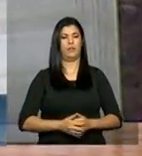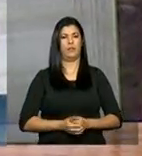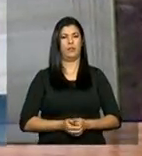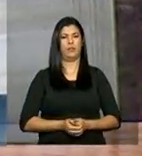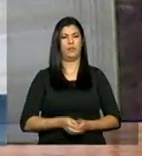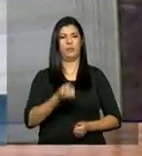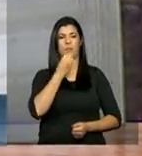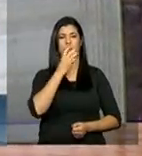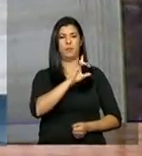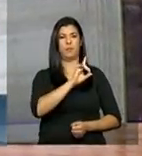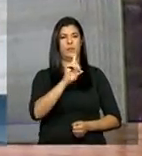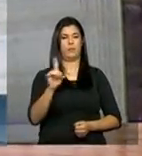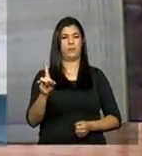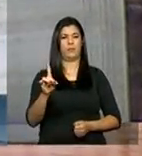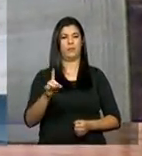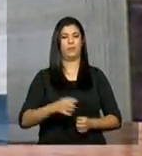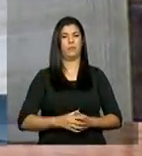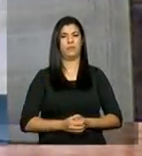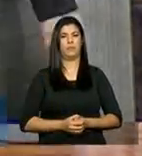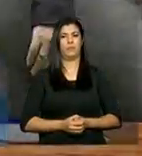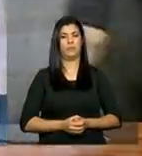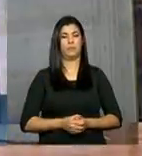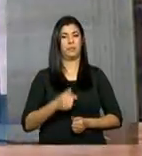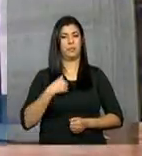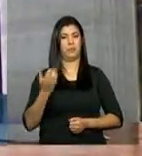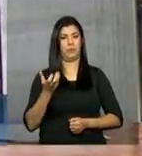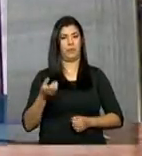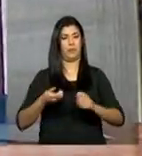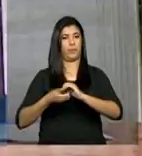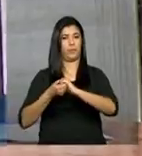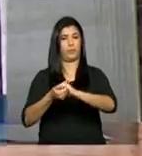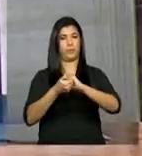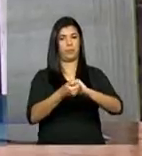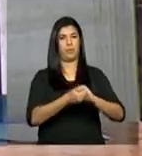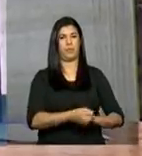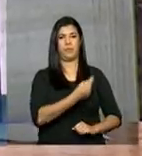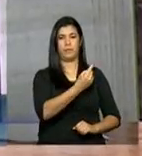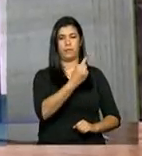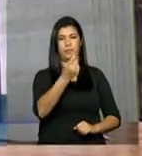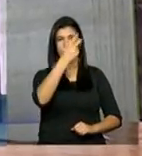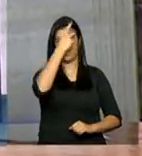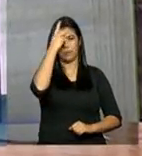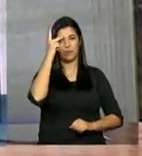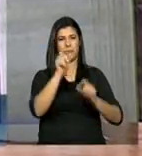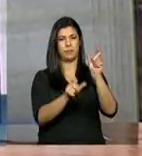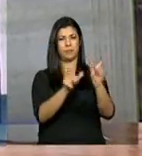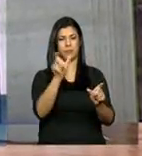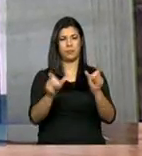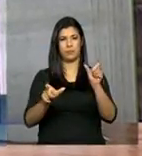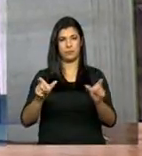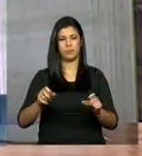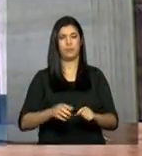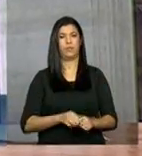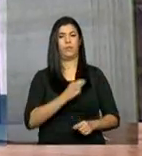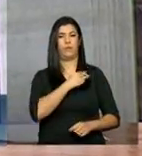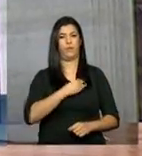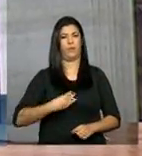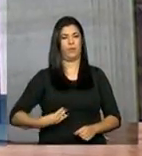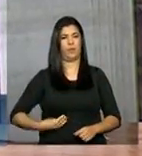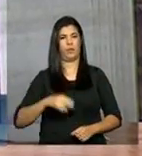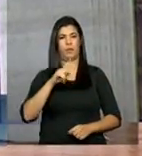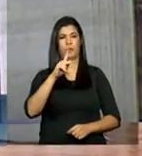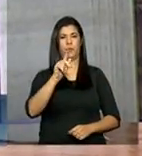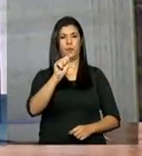Bom dia. Eu queria aqui cumprimentar os meus companheiros ministros, ministro Paulo Sérgio